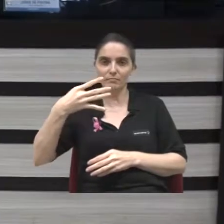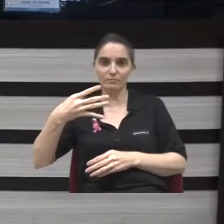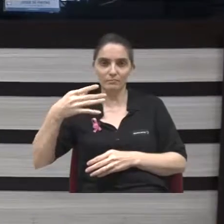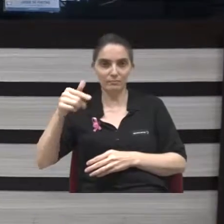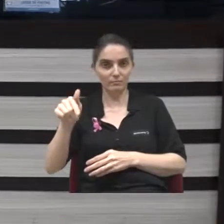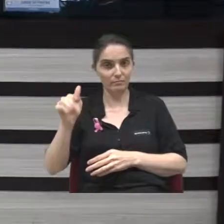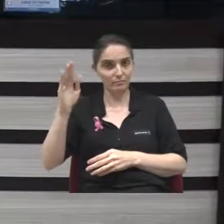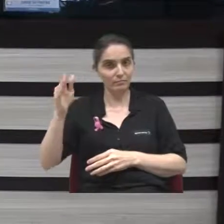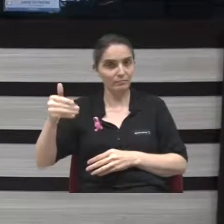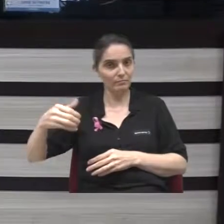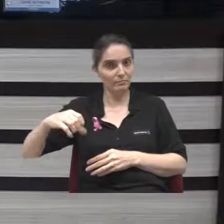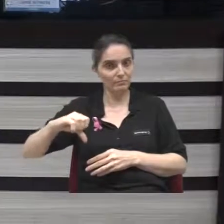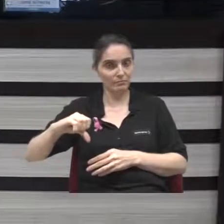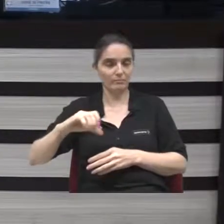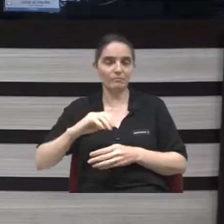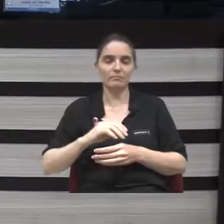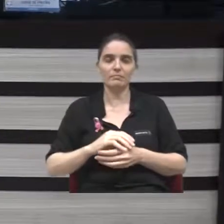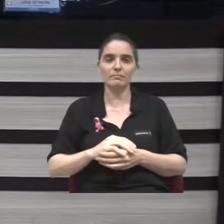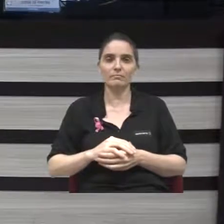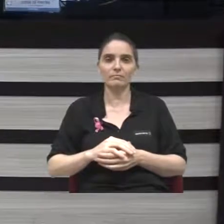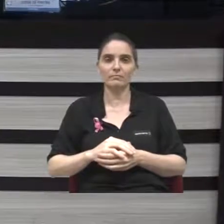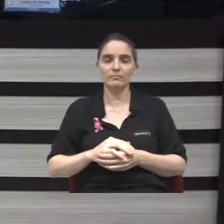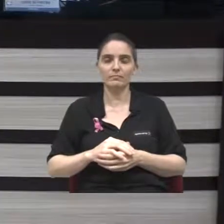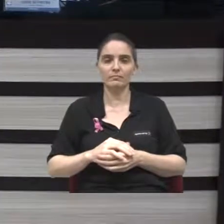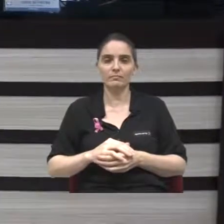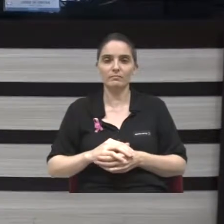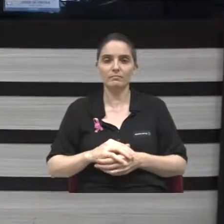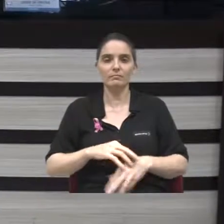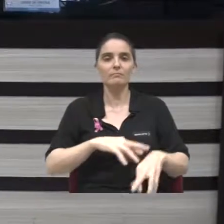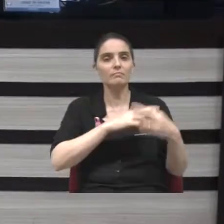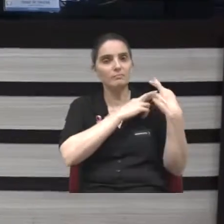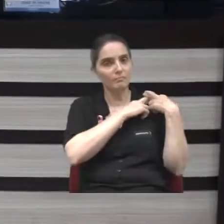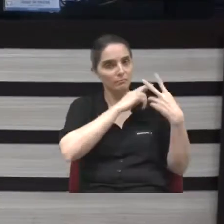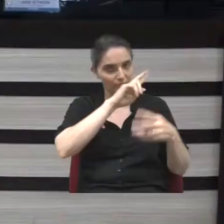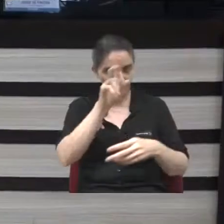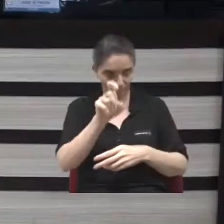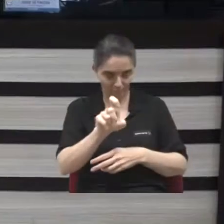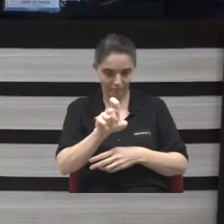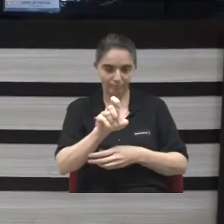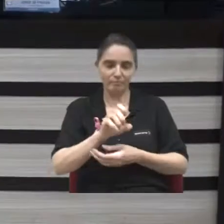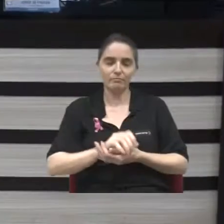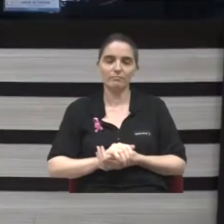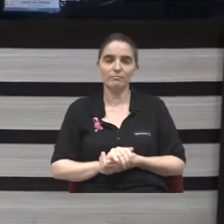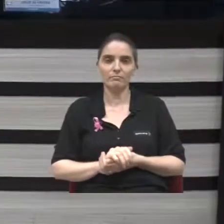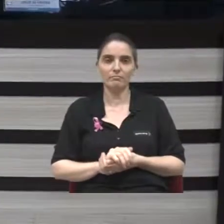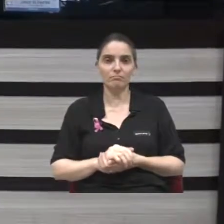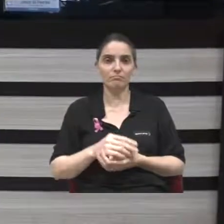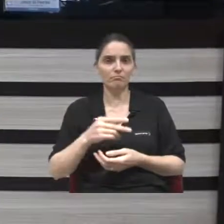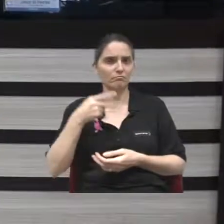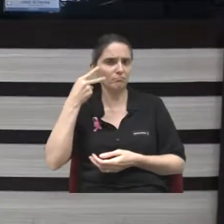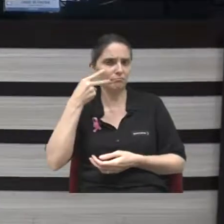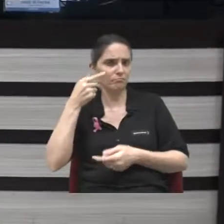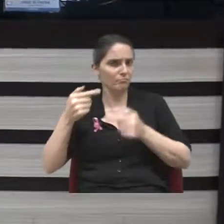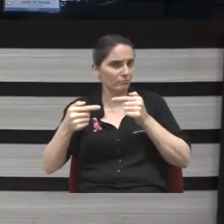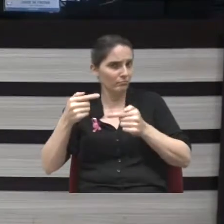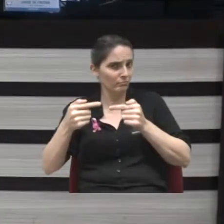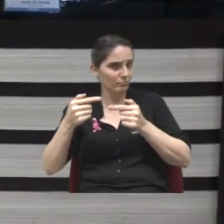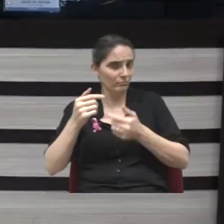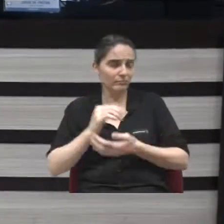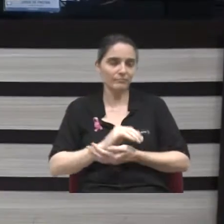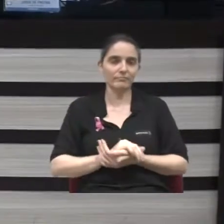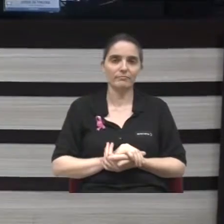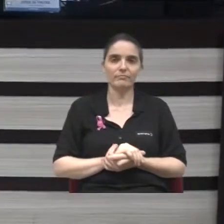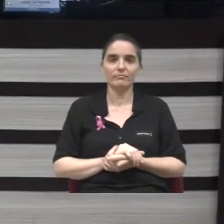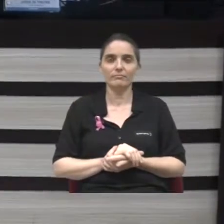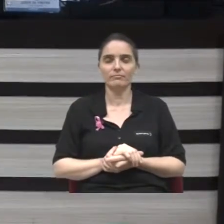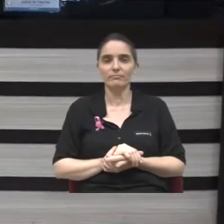3.447/19, de interesse do vereador José Roberto Bernardo. Algum vereador deseja discutir? Eu desejo.